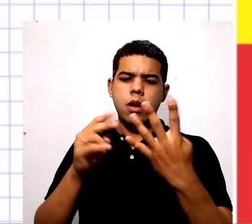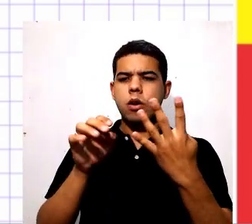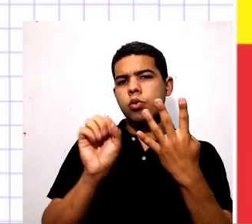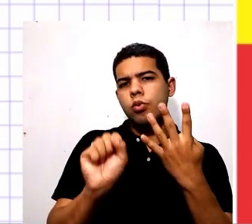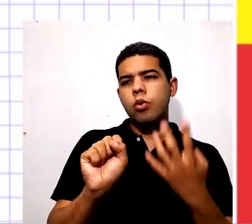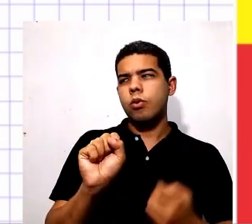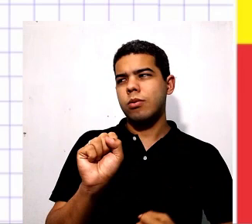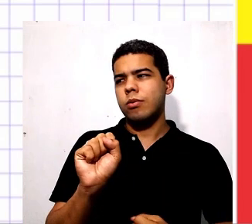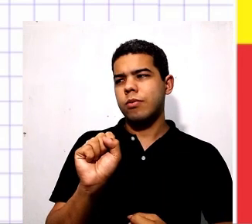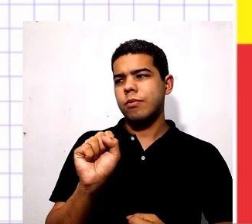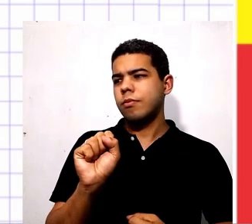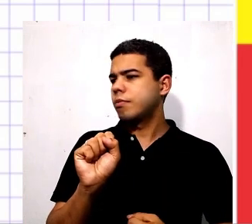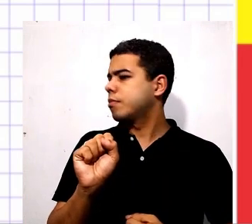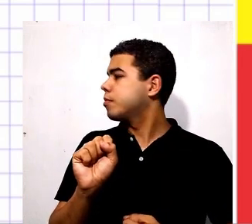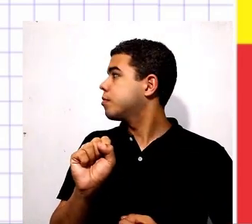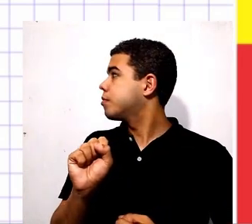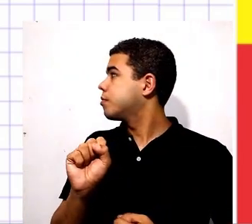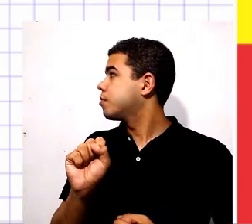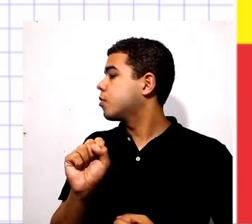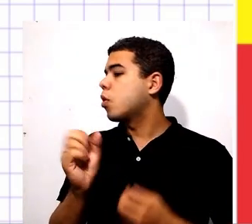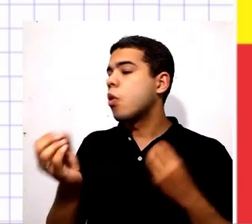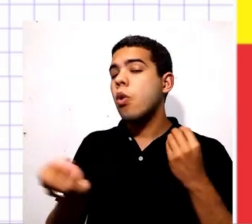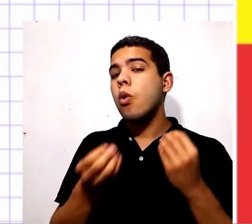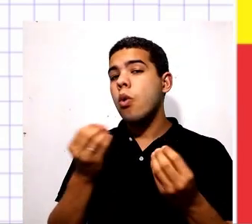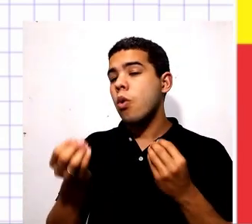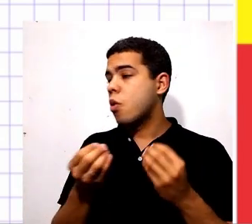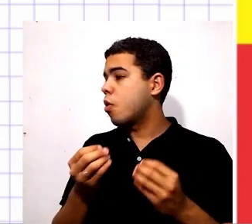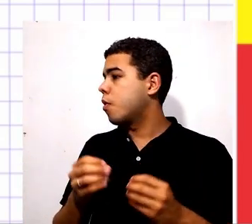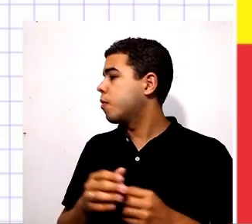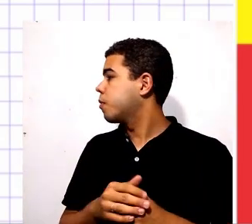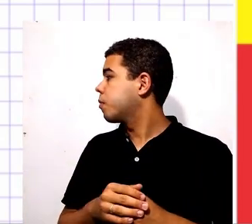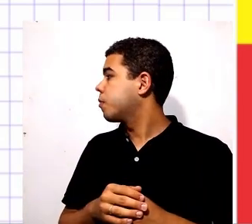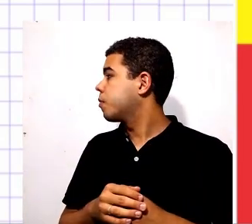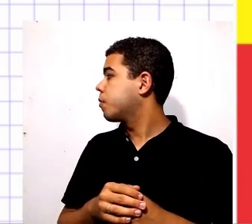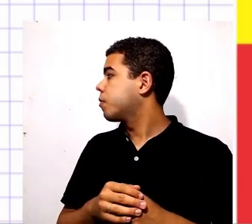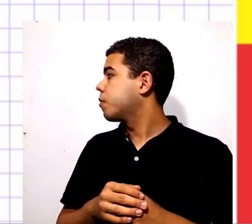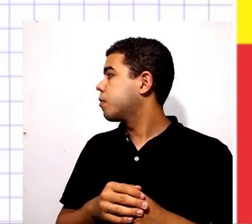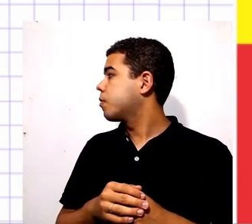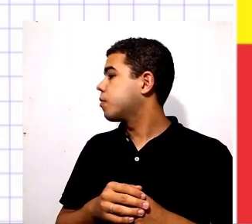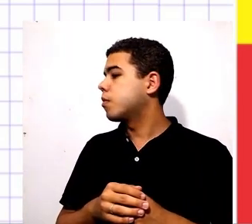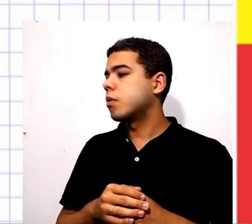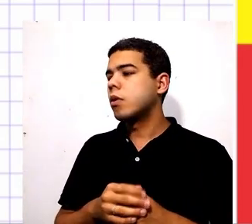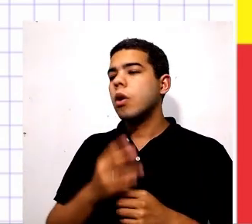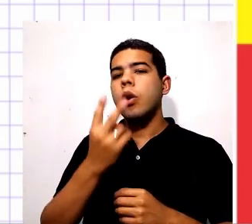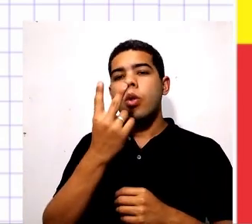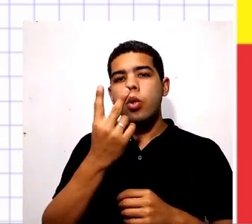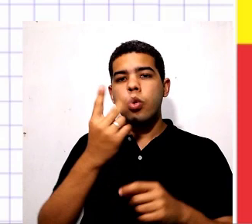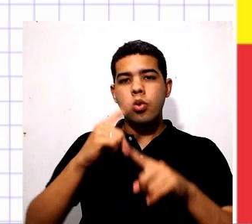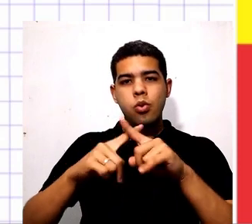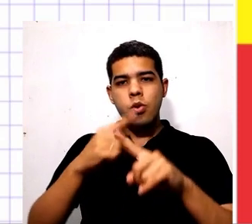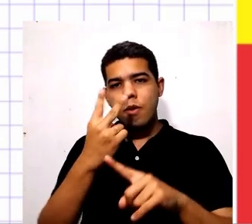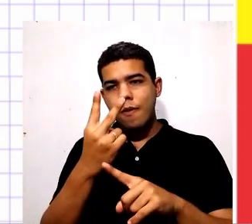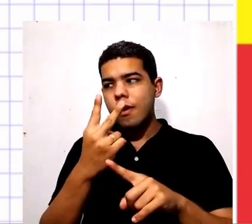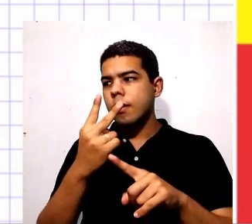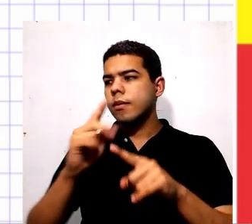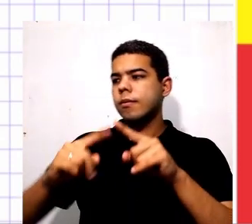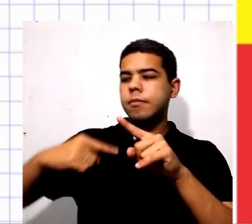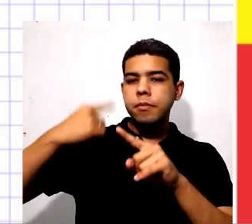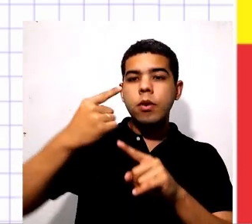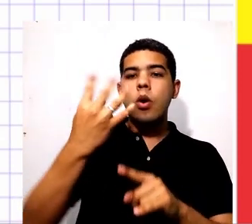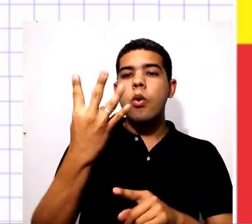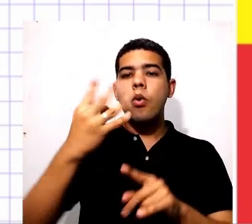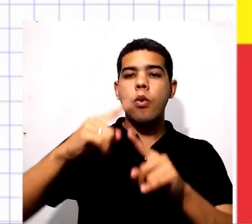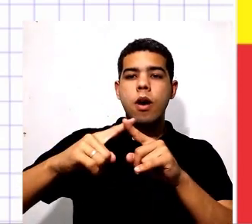A gente viu que vai ser 2 vezes 2, dobra. E aqui, dobrar, multiplicar por 2. E aqui também, 4 vezes